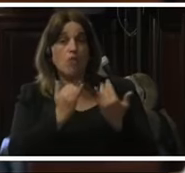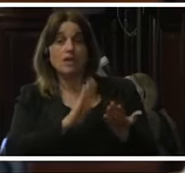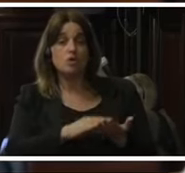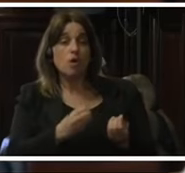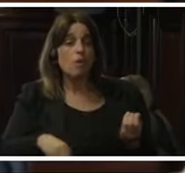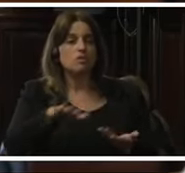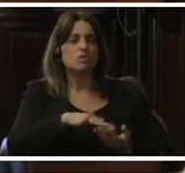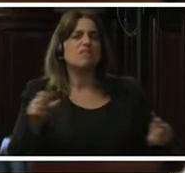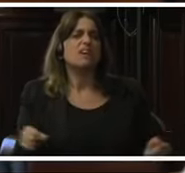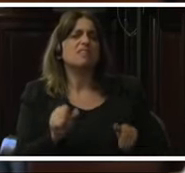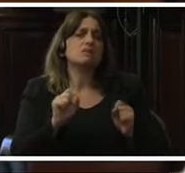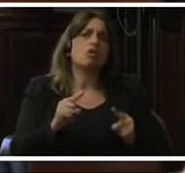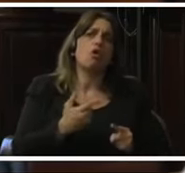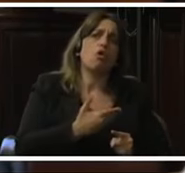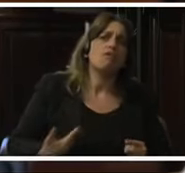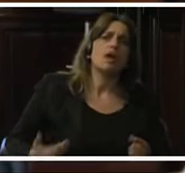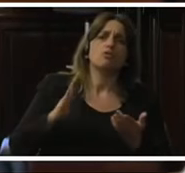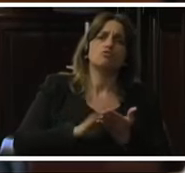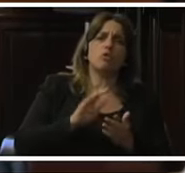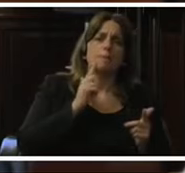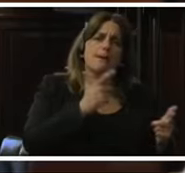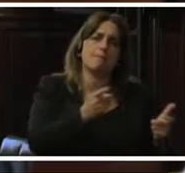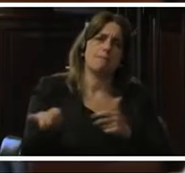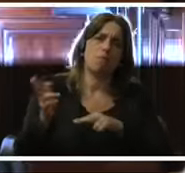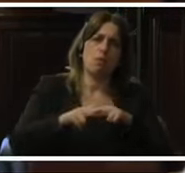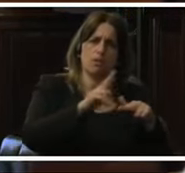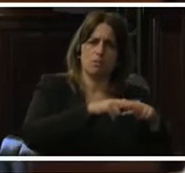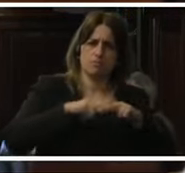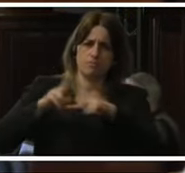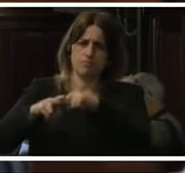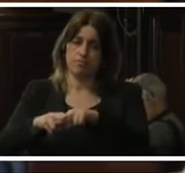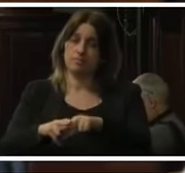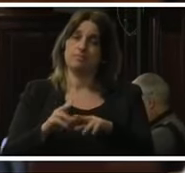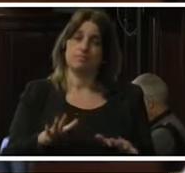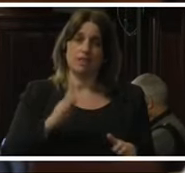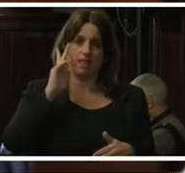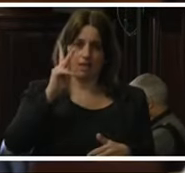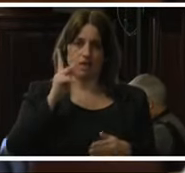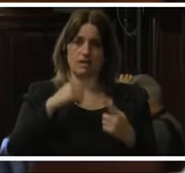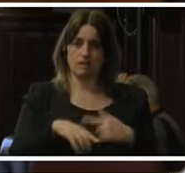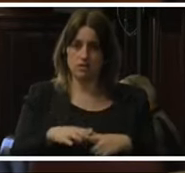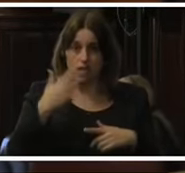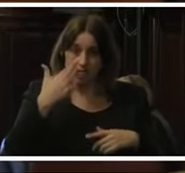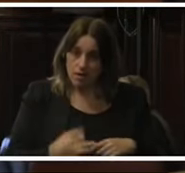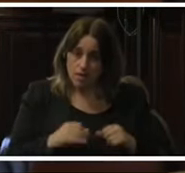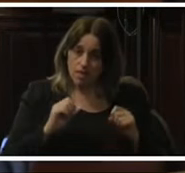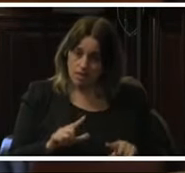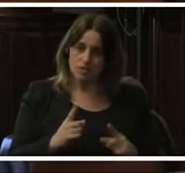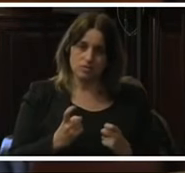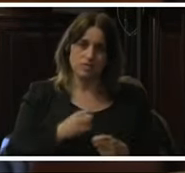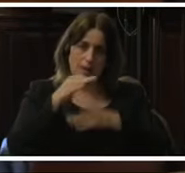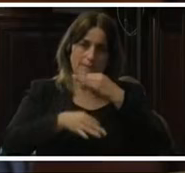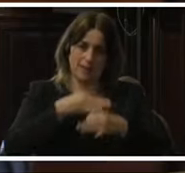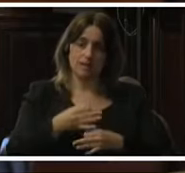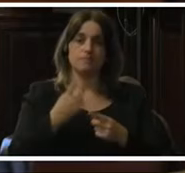relação ao massacre ocorrido os cheiros que existe um absoluto silêncio em relação a isso né e que nessa